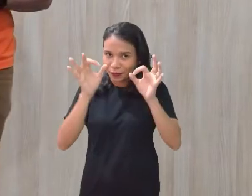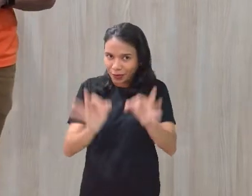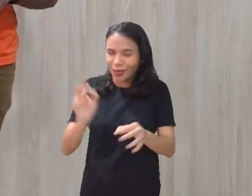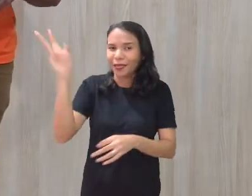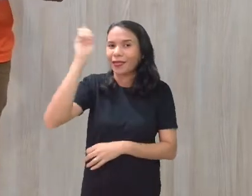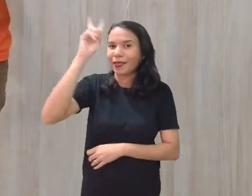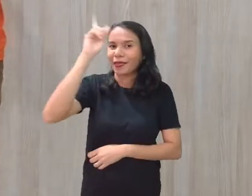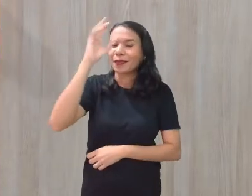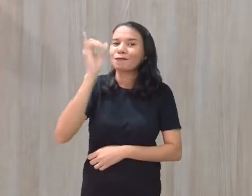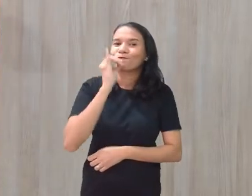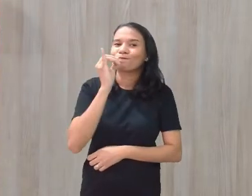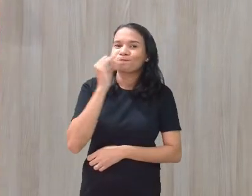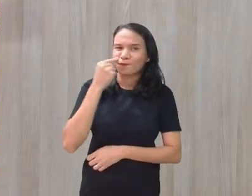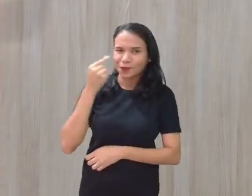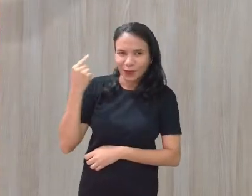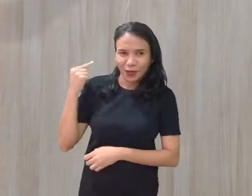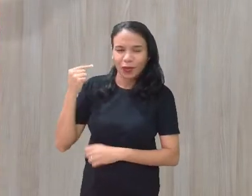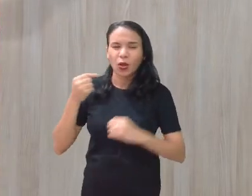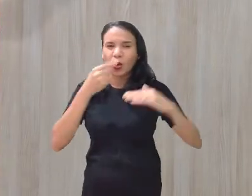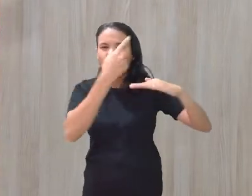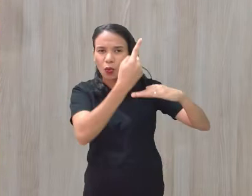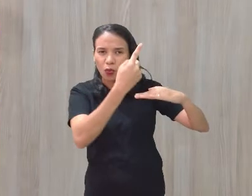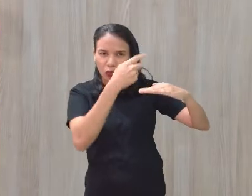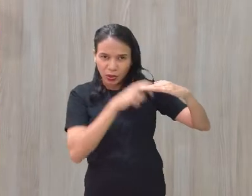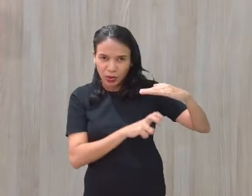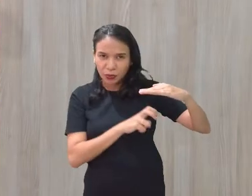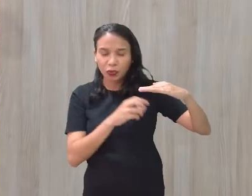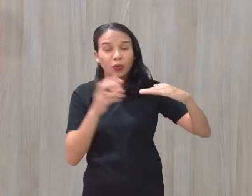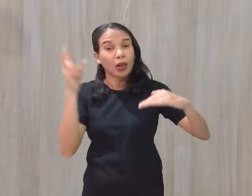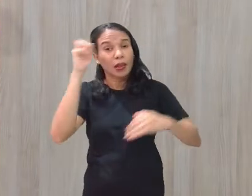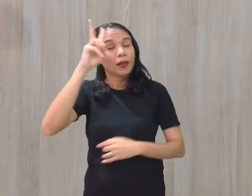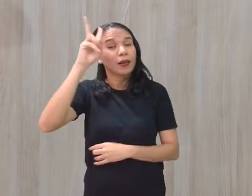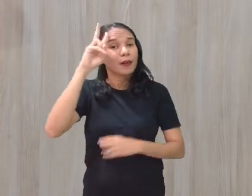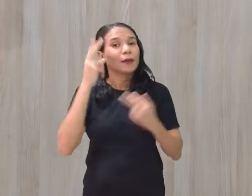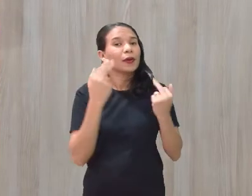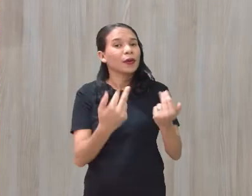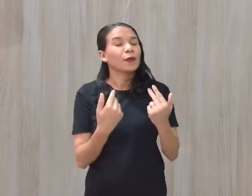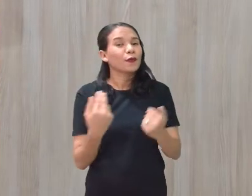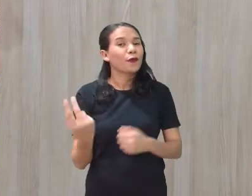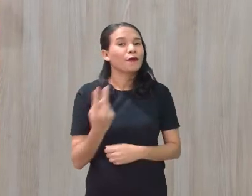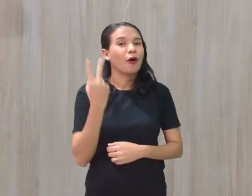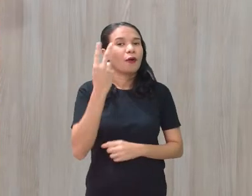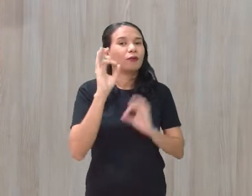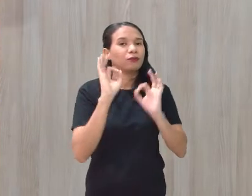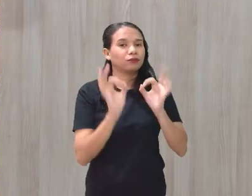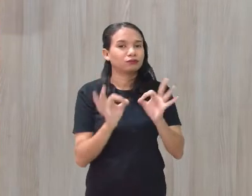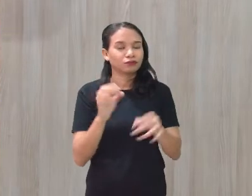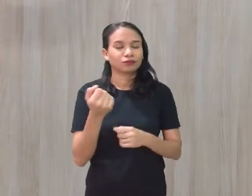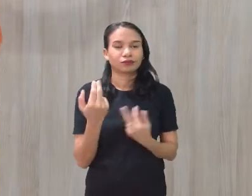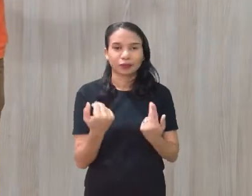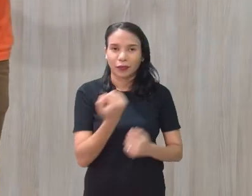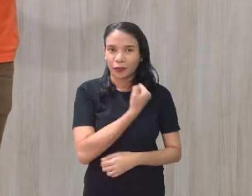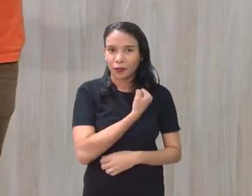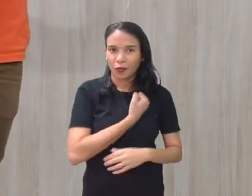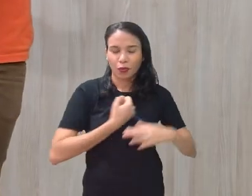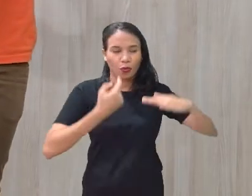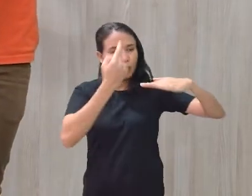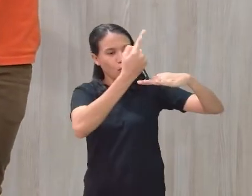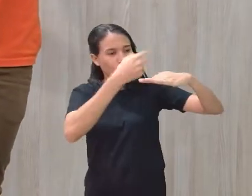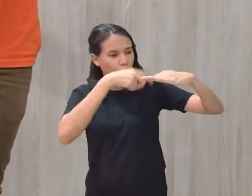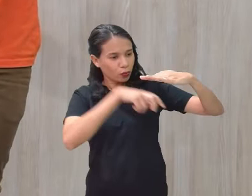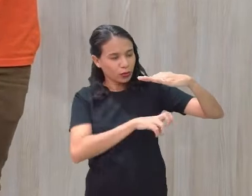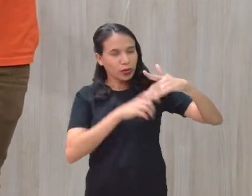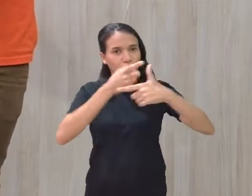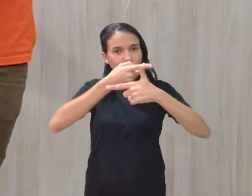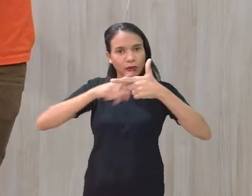exemplo que eu falei para vocês, né? Do 1/5, note que eu estou pegando aí o mesmo valor, certo? Pegamos 1/5, dividimos